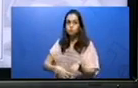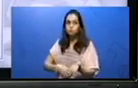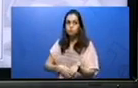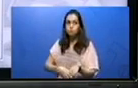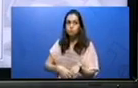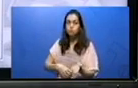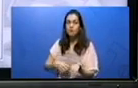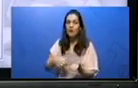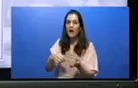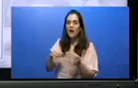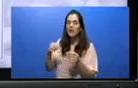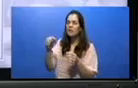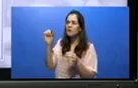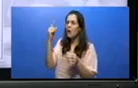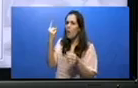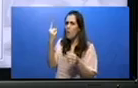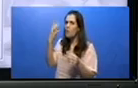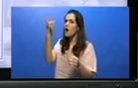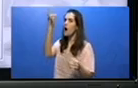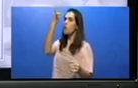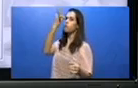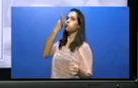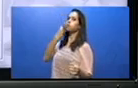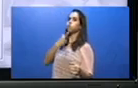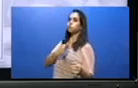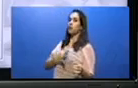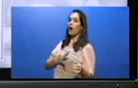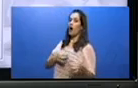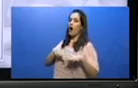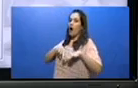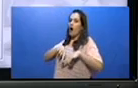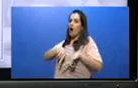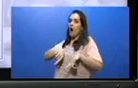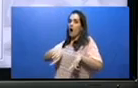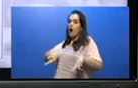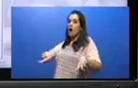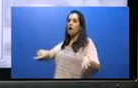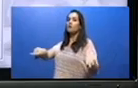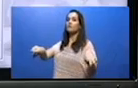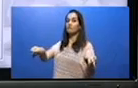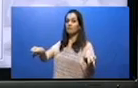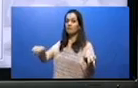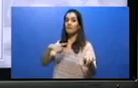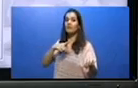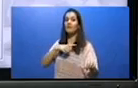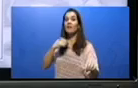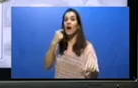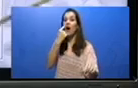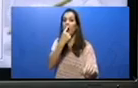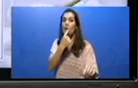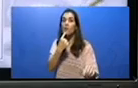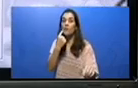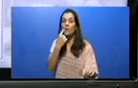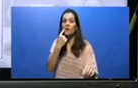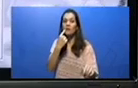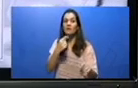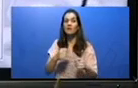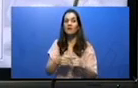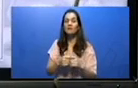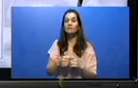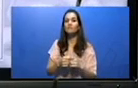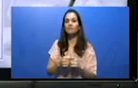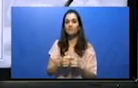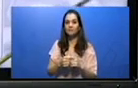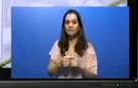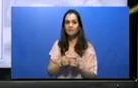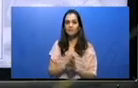ramifica em duas. Aqui está a faringe protáctil e a boca. Aqui a gente pode observar com um pouco mais de detalhes essa faringe que consegue se projetar para fora